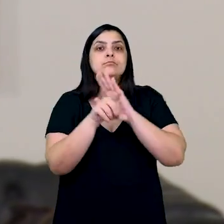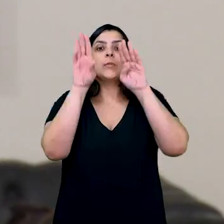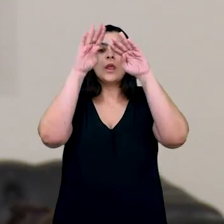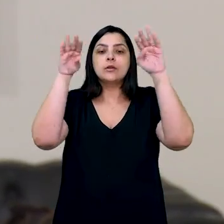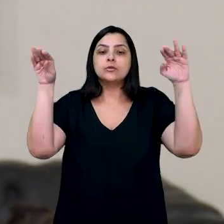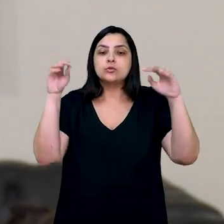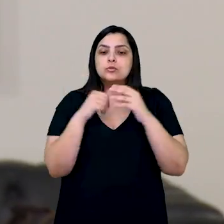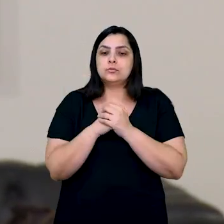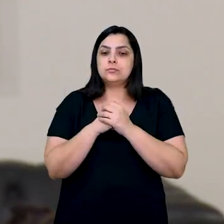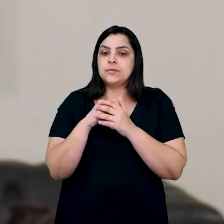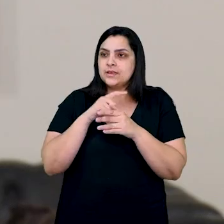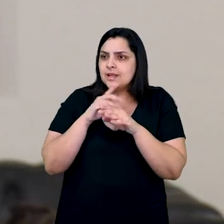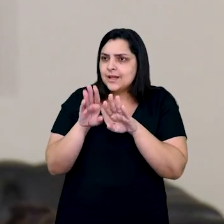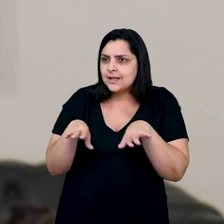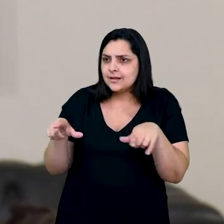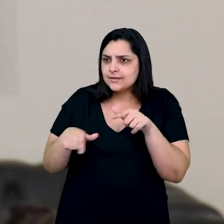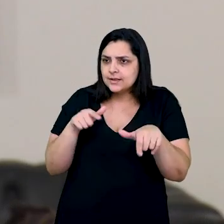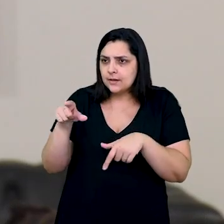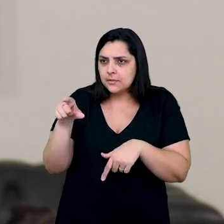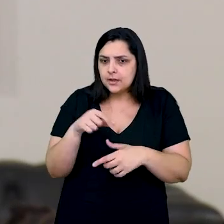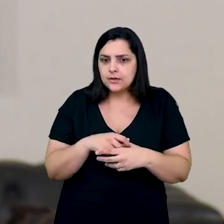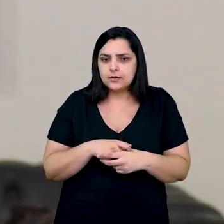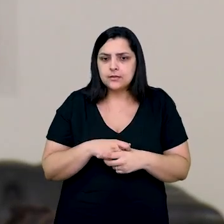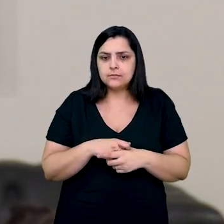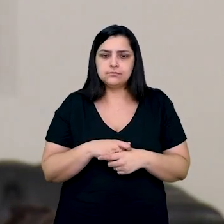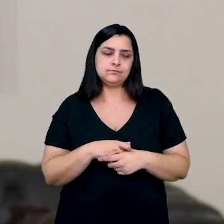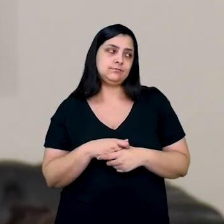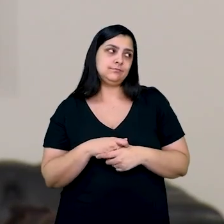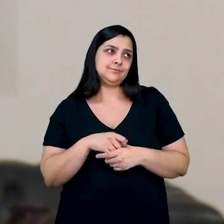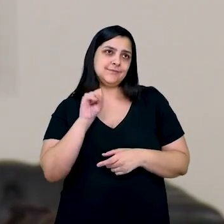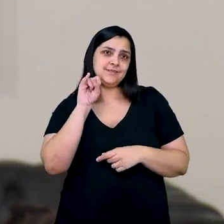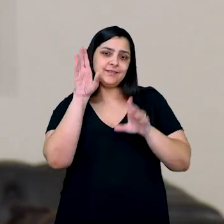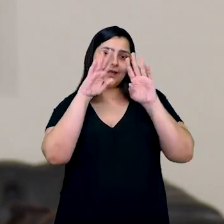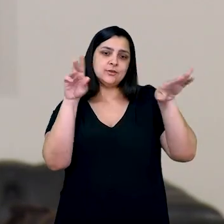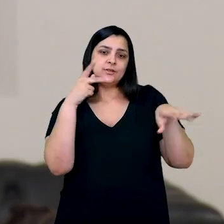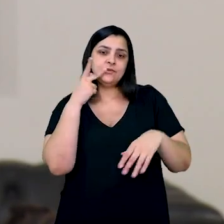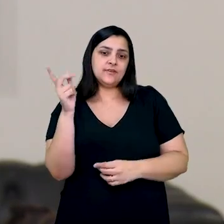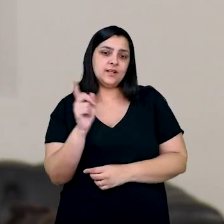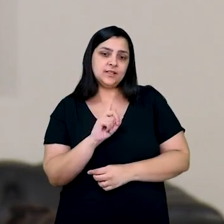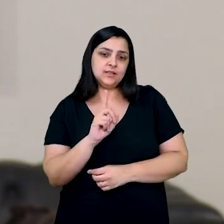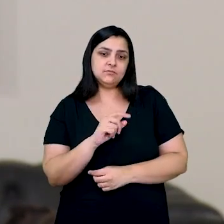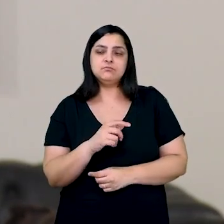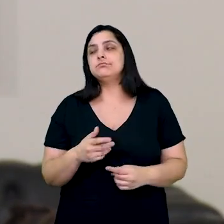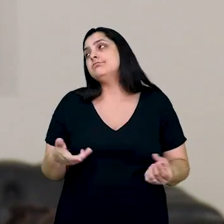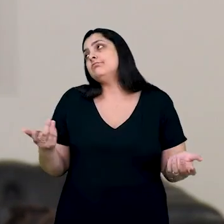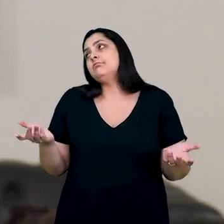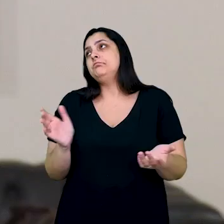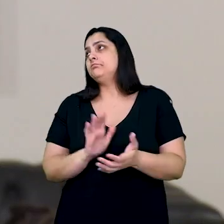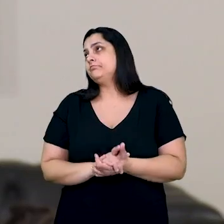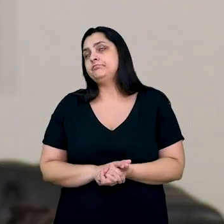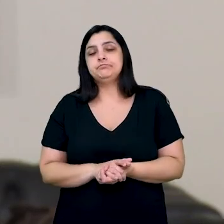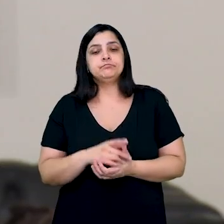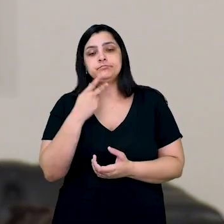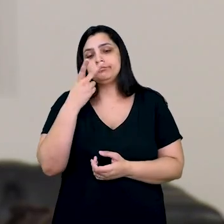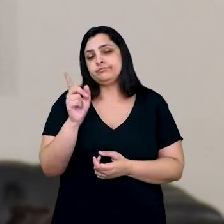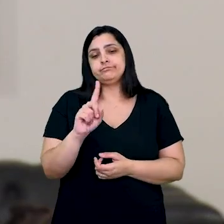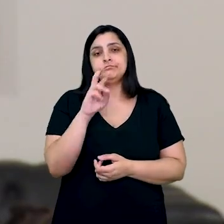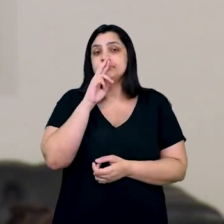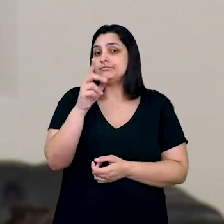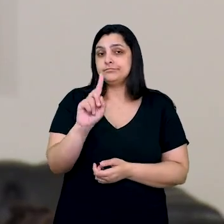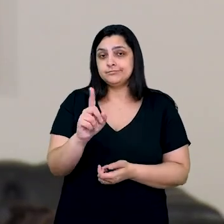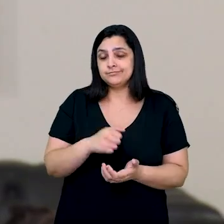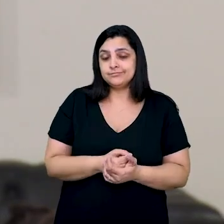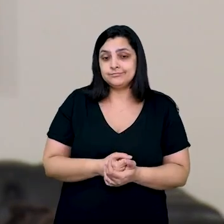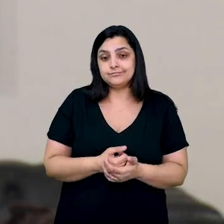perguntar para o adulto no domicílio se tem alguma criança que trabalha. Se o adulto disser que não, aí nem tem checagem de horas